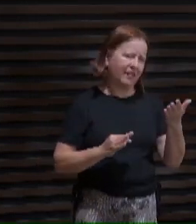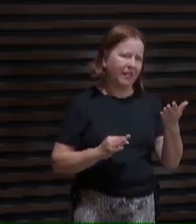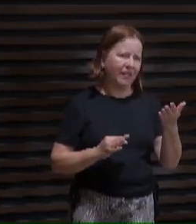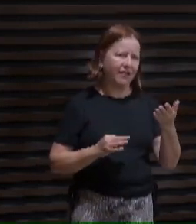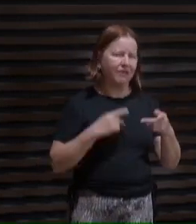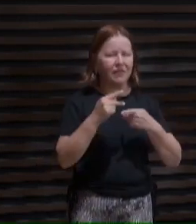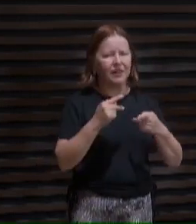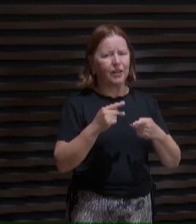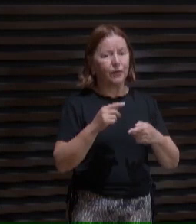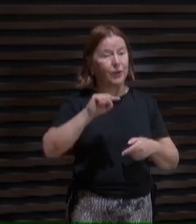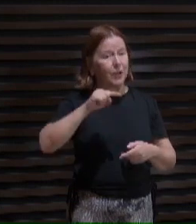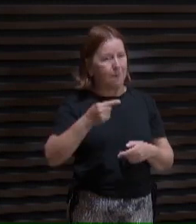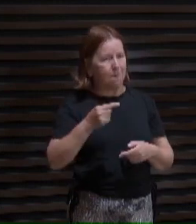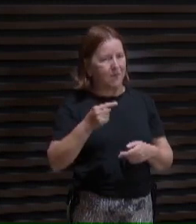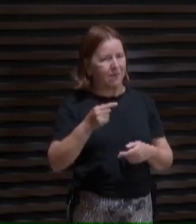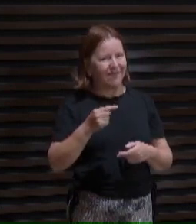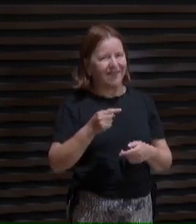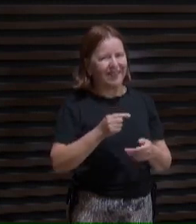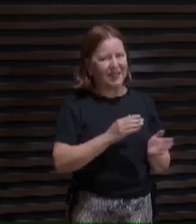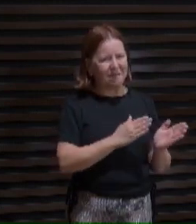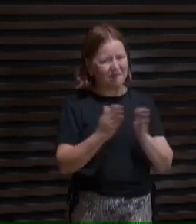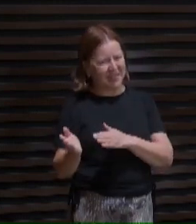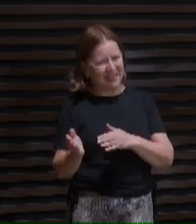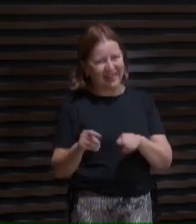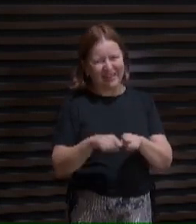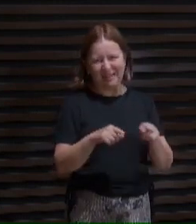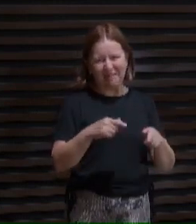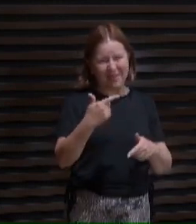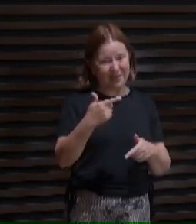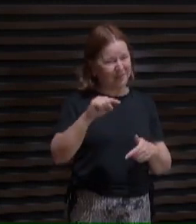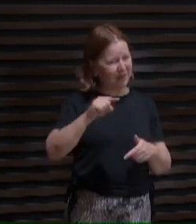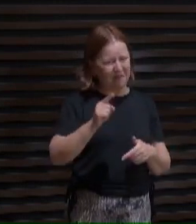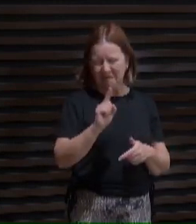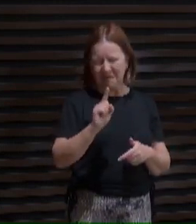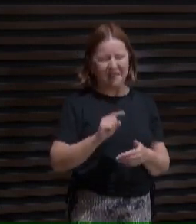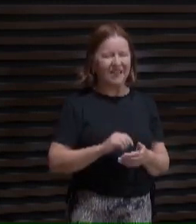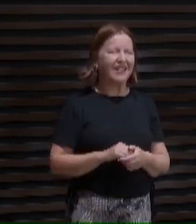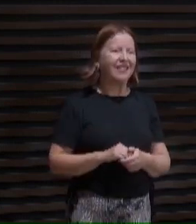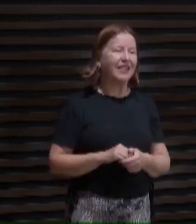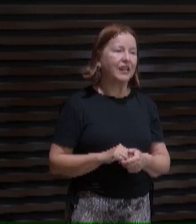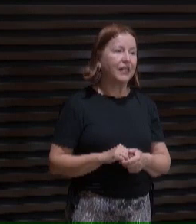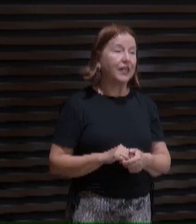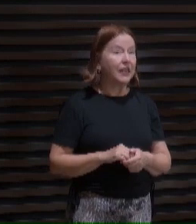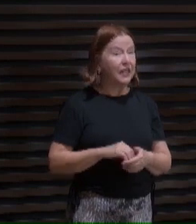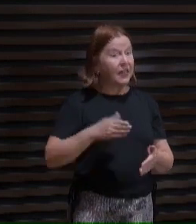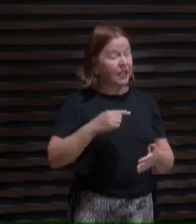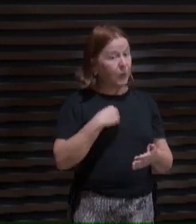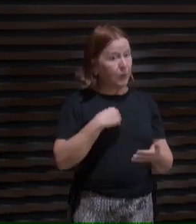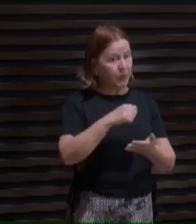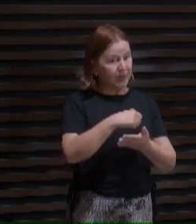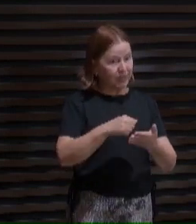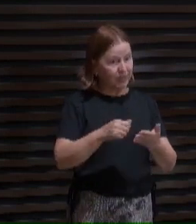passarás, mas 2000 não passarás, e ele criou. E eu escrevi um livro por